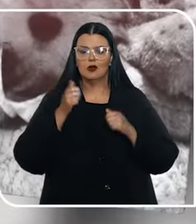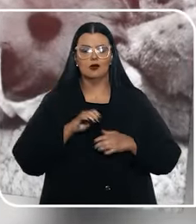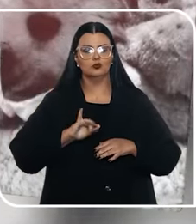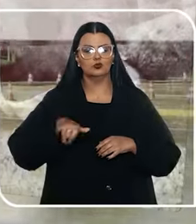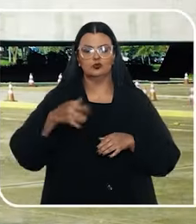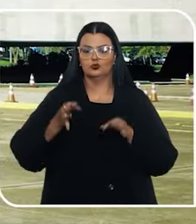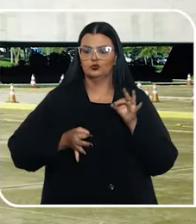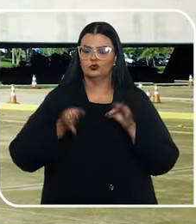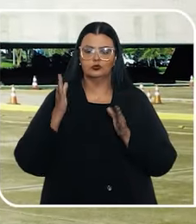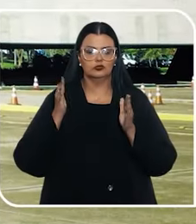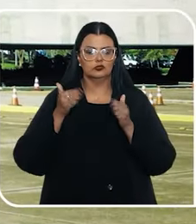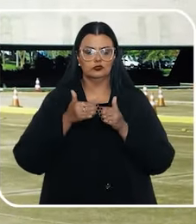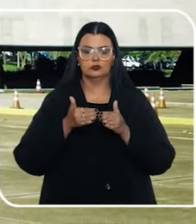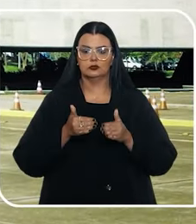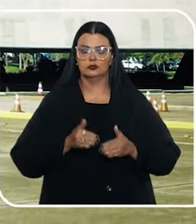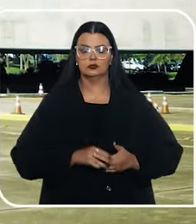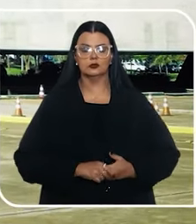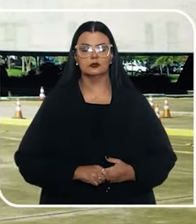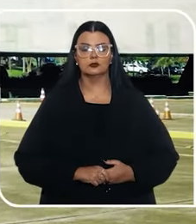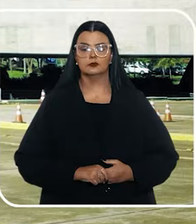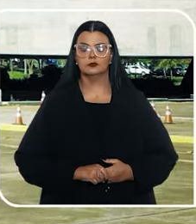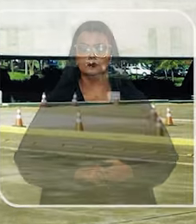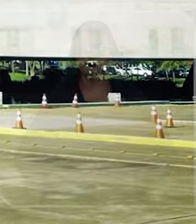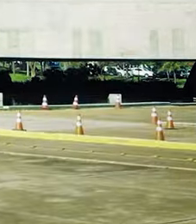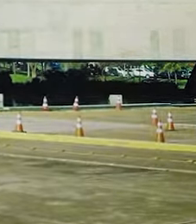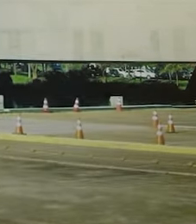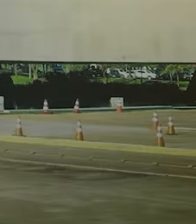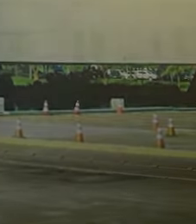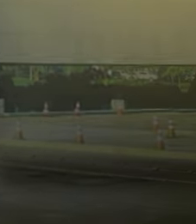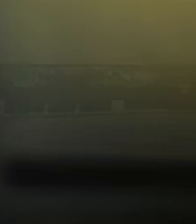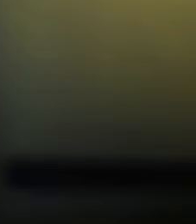vai ser a justiça.